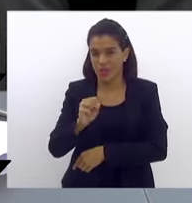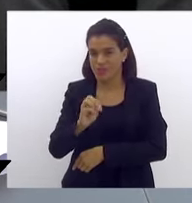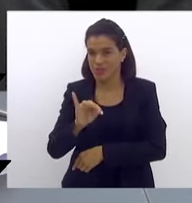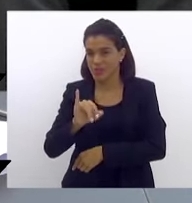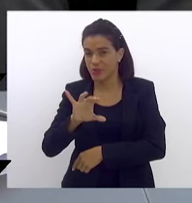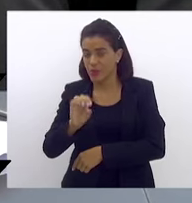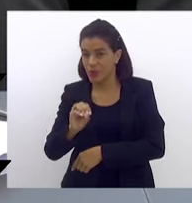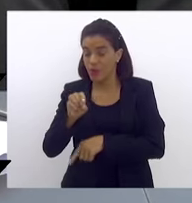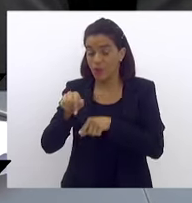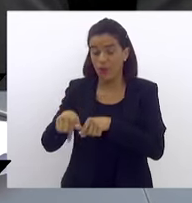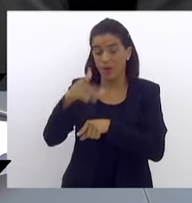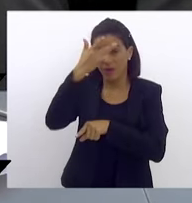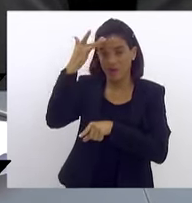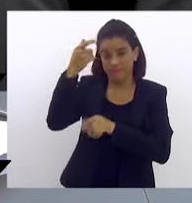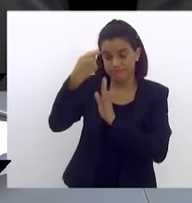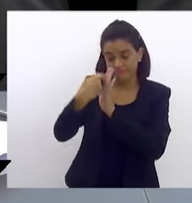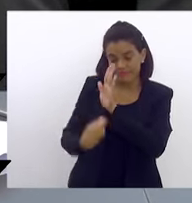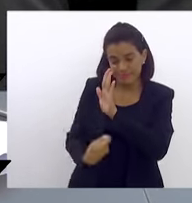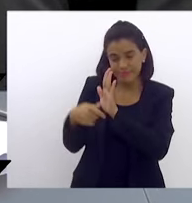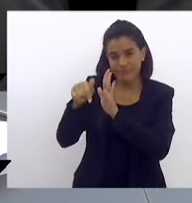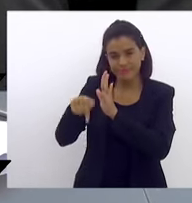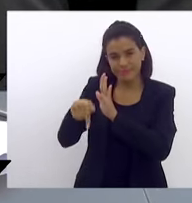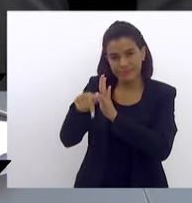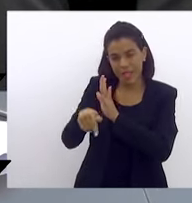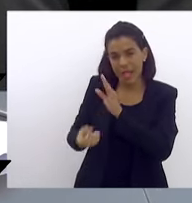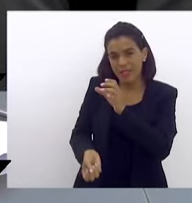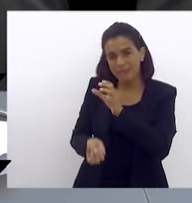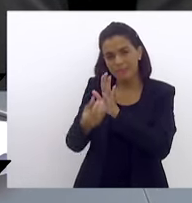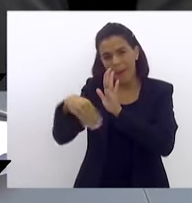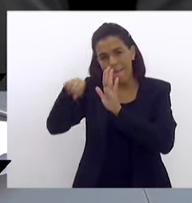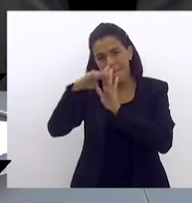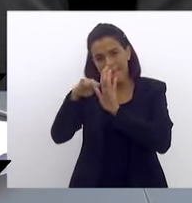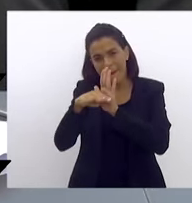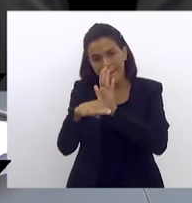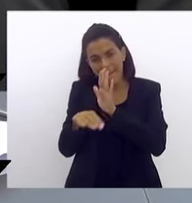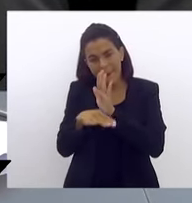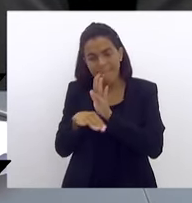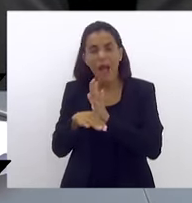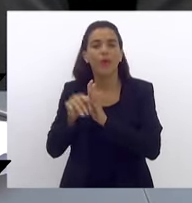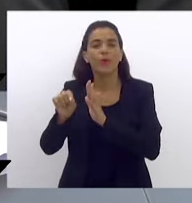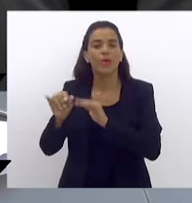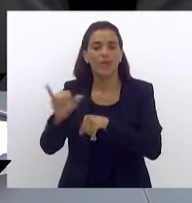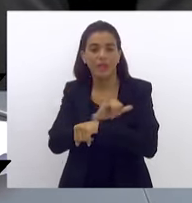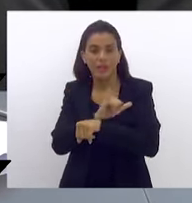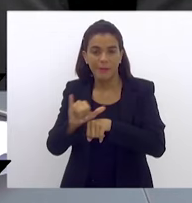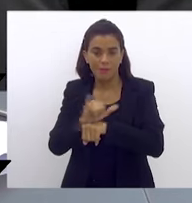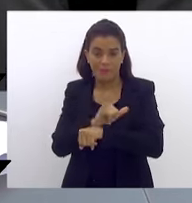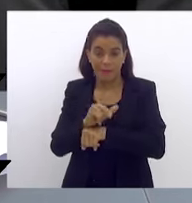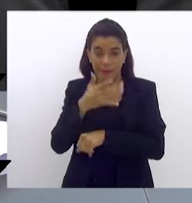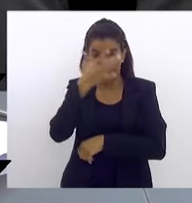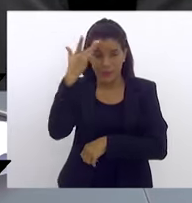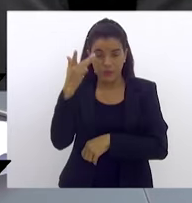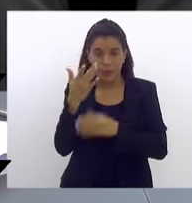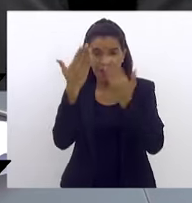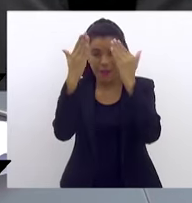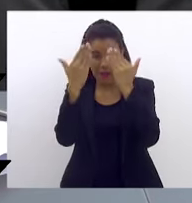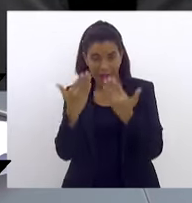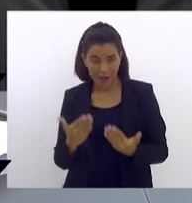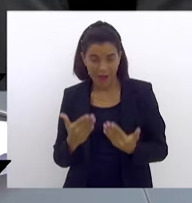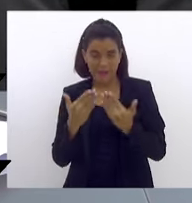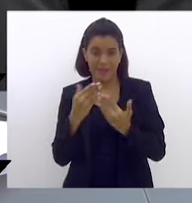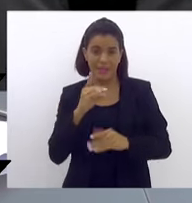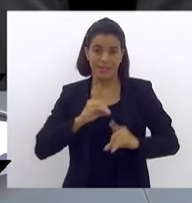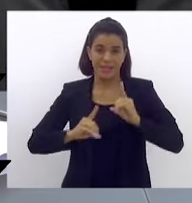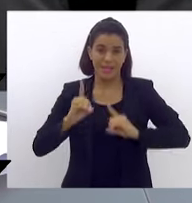mecanismos estabeleceu mecanismo porque quem faz diagnóstico de depressão é